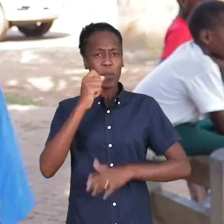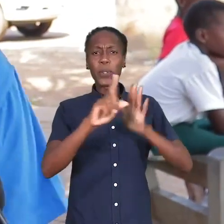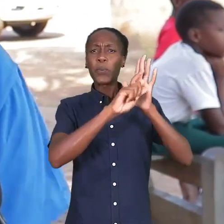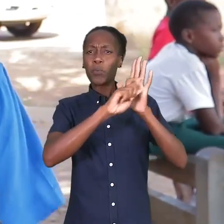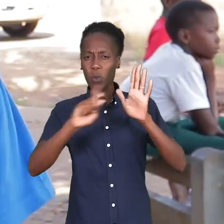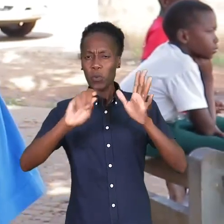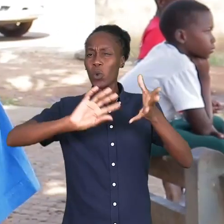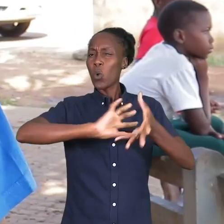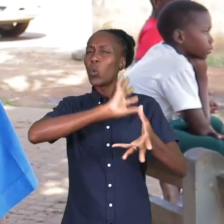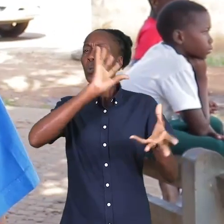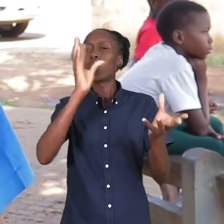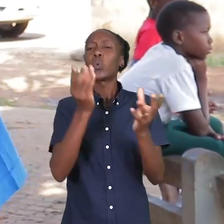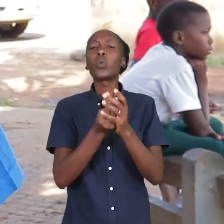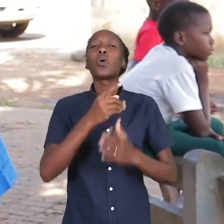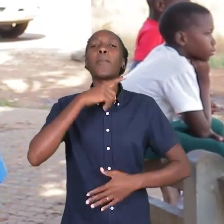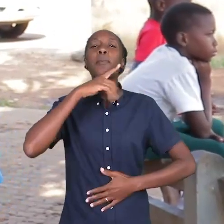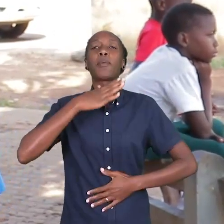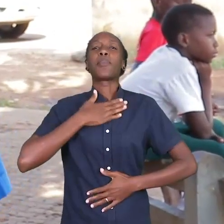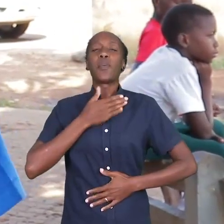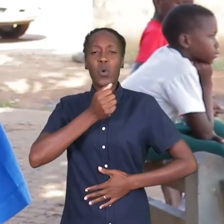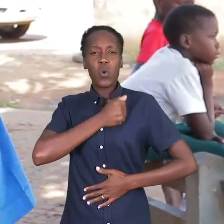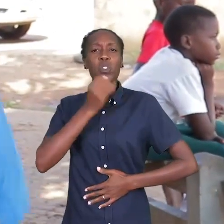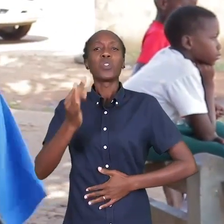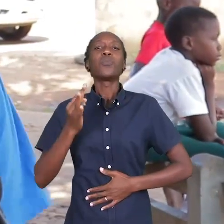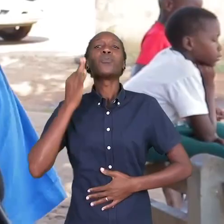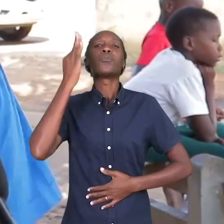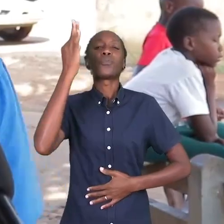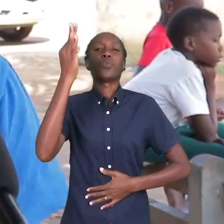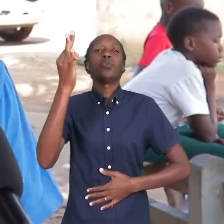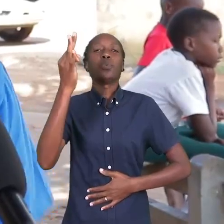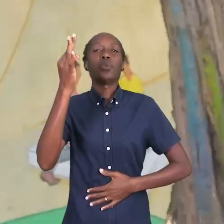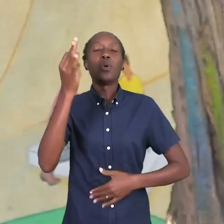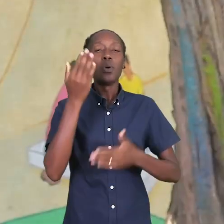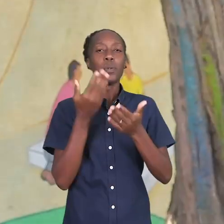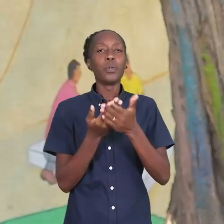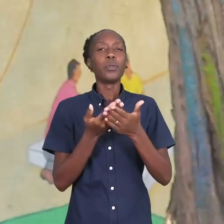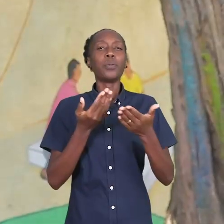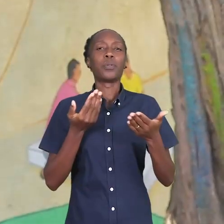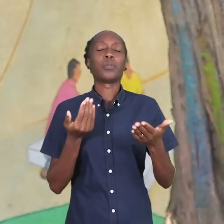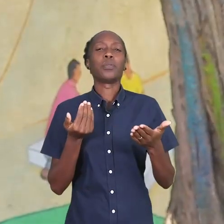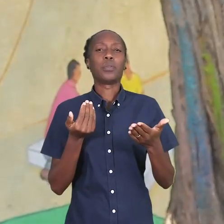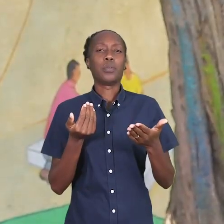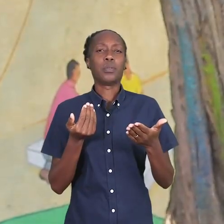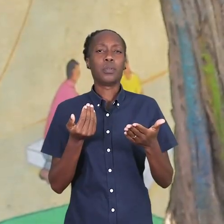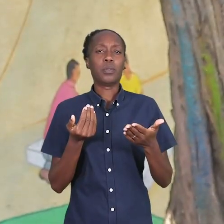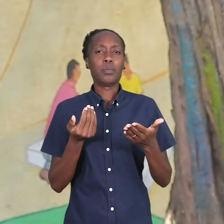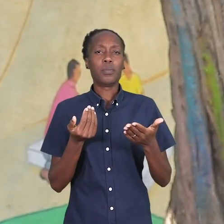Como espelho para mim, tudo o que ele faz hoje, gostaria que também eu fizesse no futuro. Por quê?